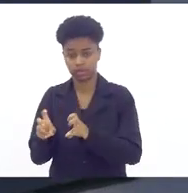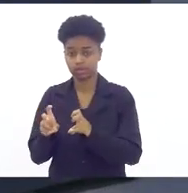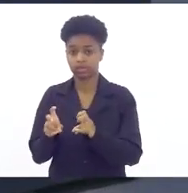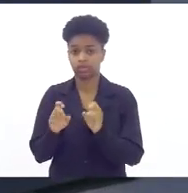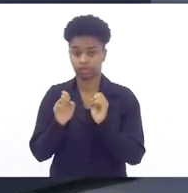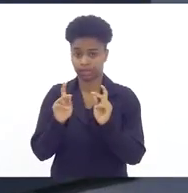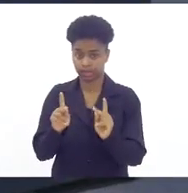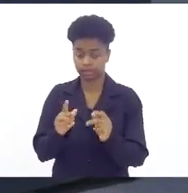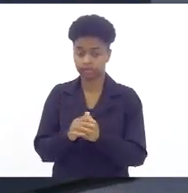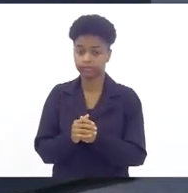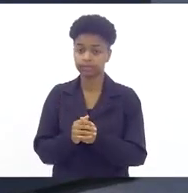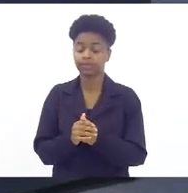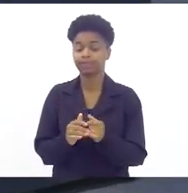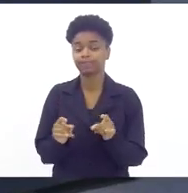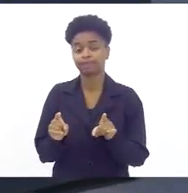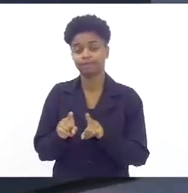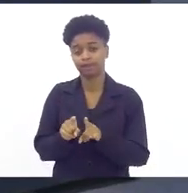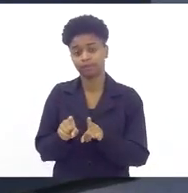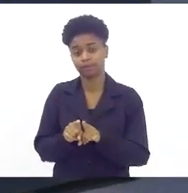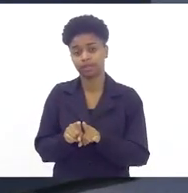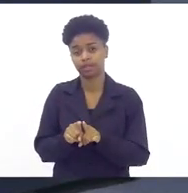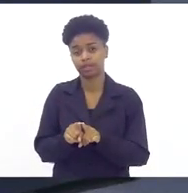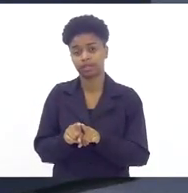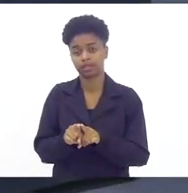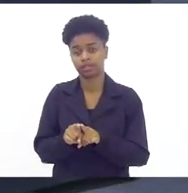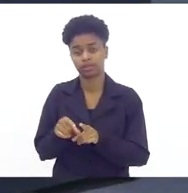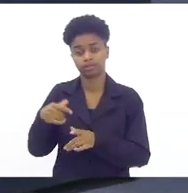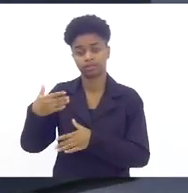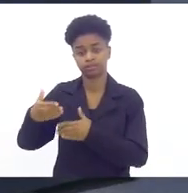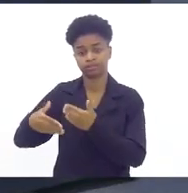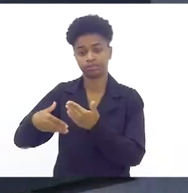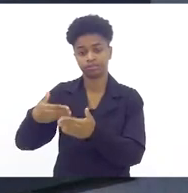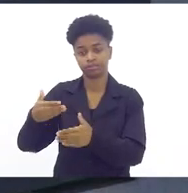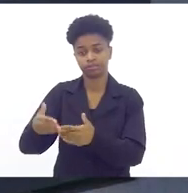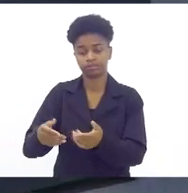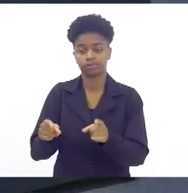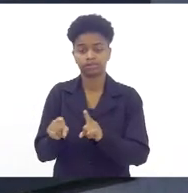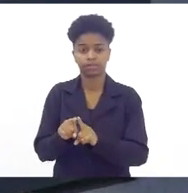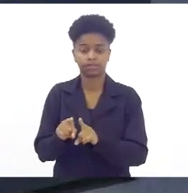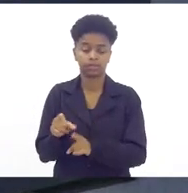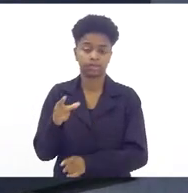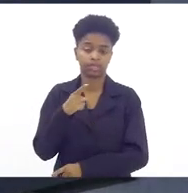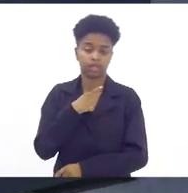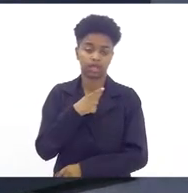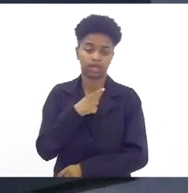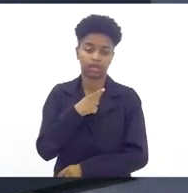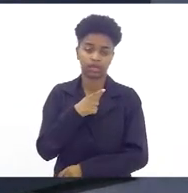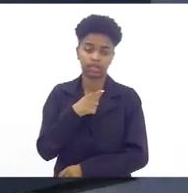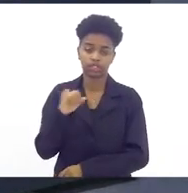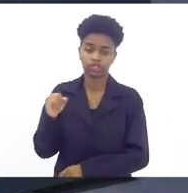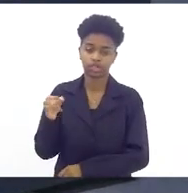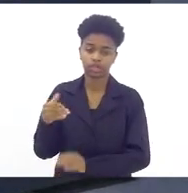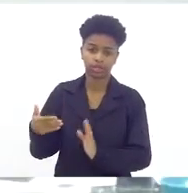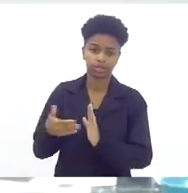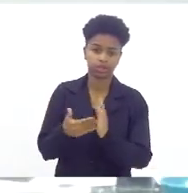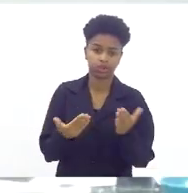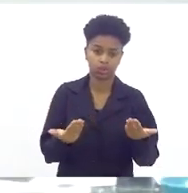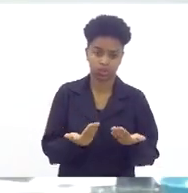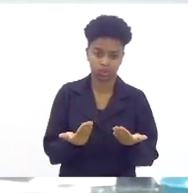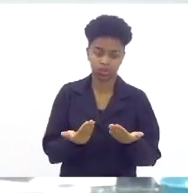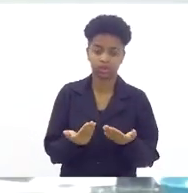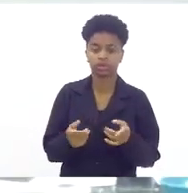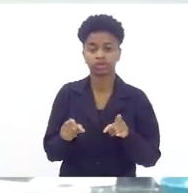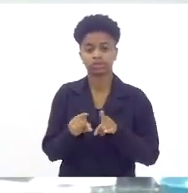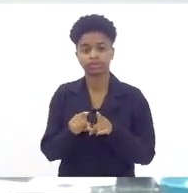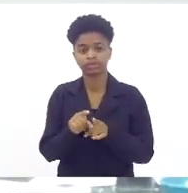ela tá a medida que que vai que também tem né de Janeiro para cá ela tá